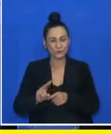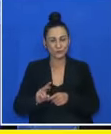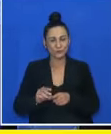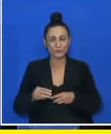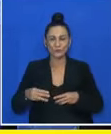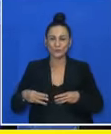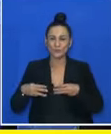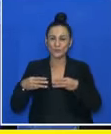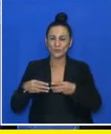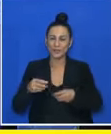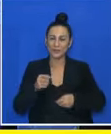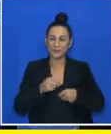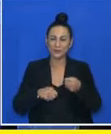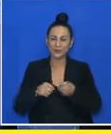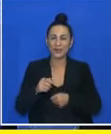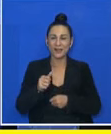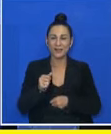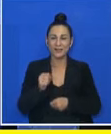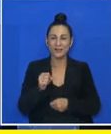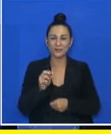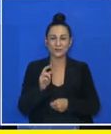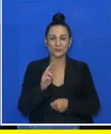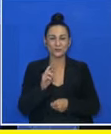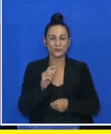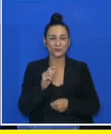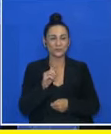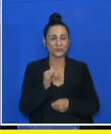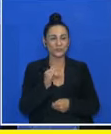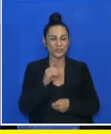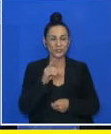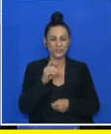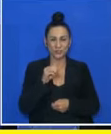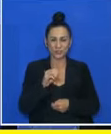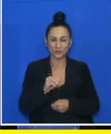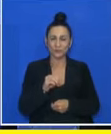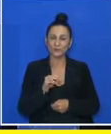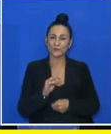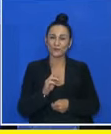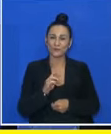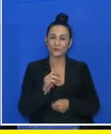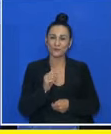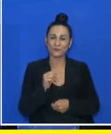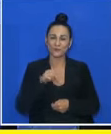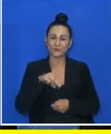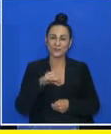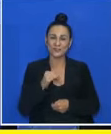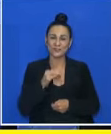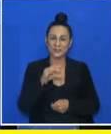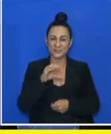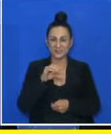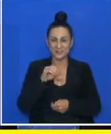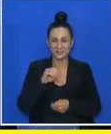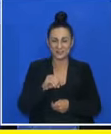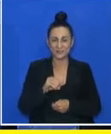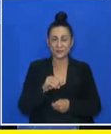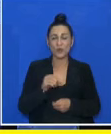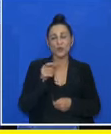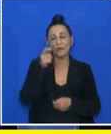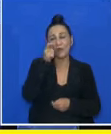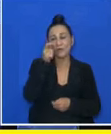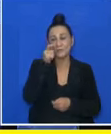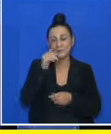da Economia, os senhores Astrogildo Silva Queiroz e Francisco Wagner Oliveira Silva, vão fiscalizar, validar